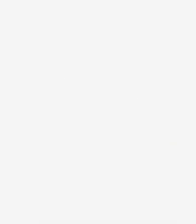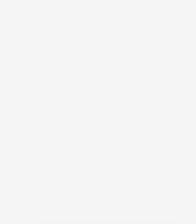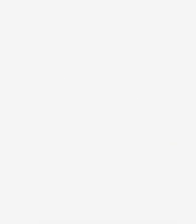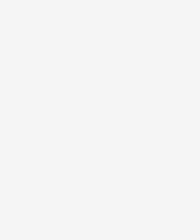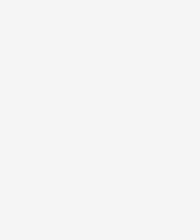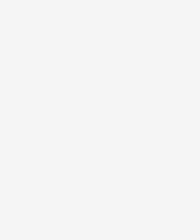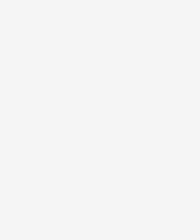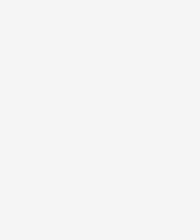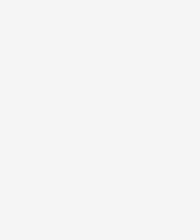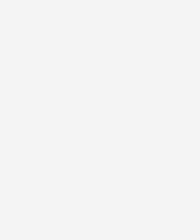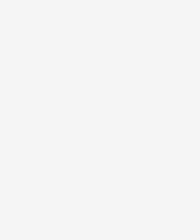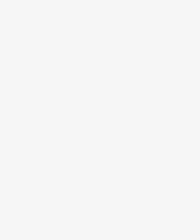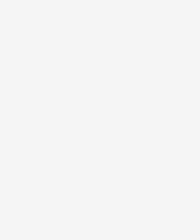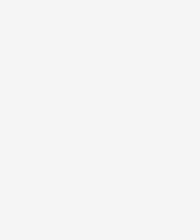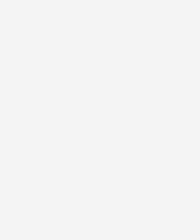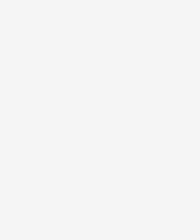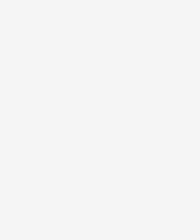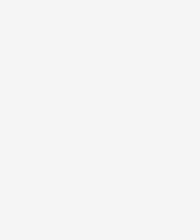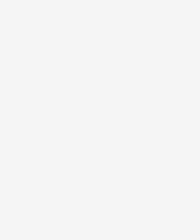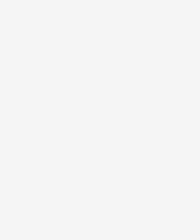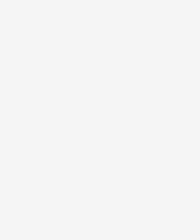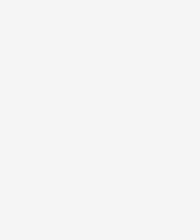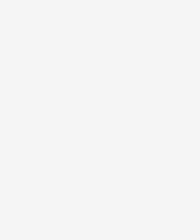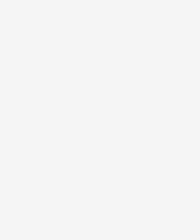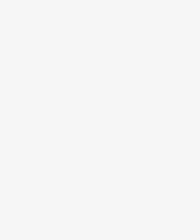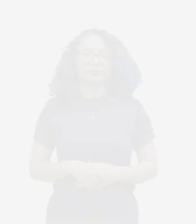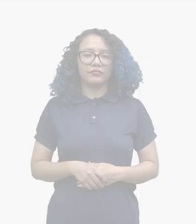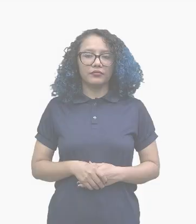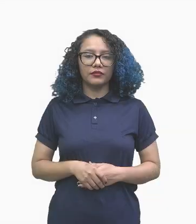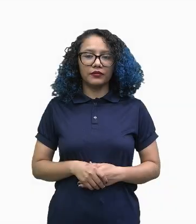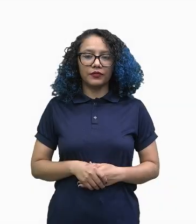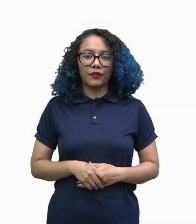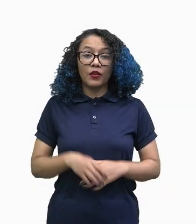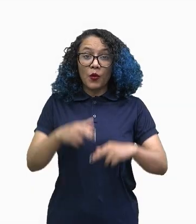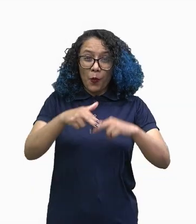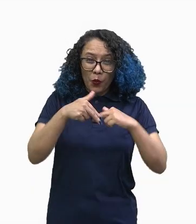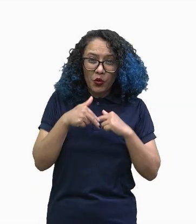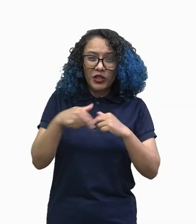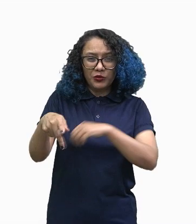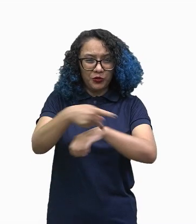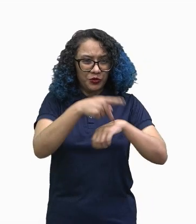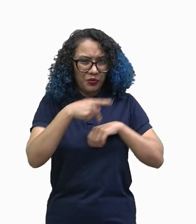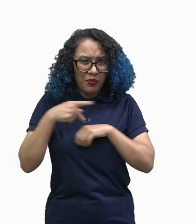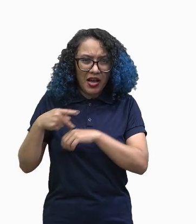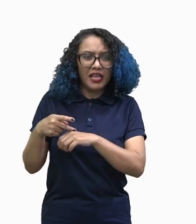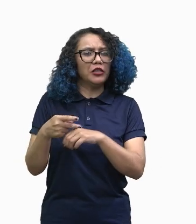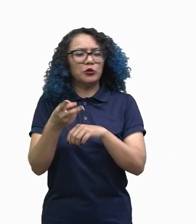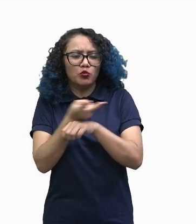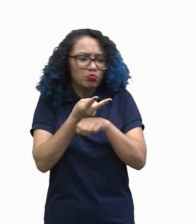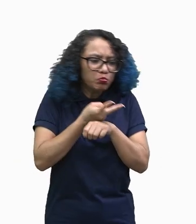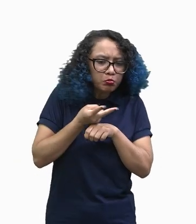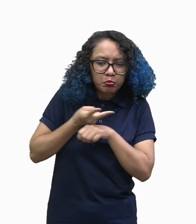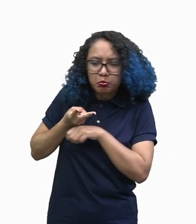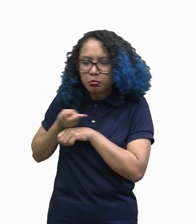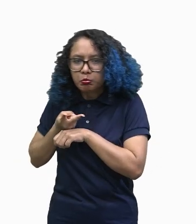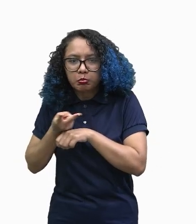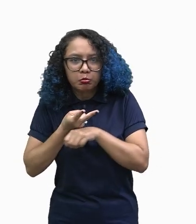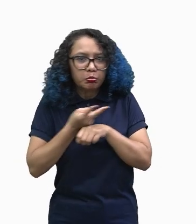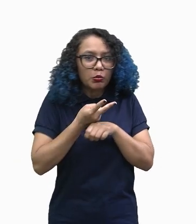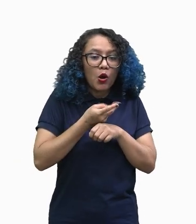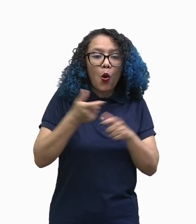eles estão assim quase que se estapeando, né, por regiões, fazendo essa procura, né,